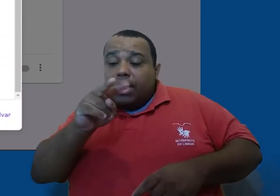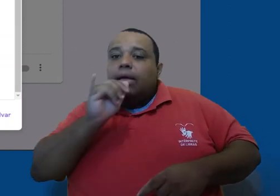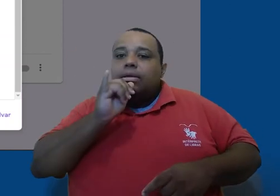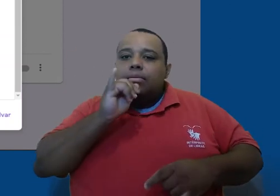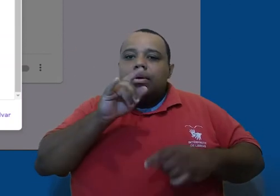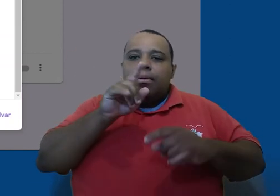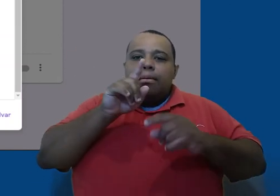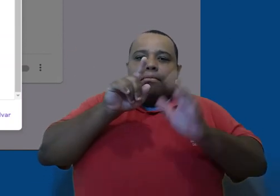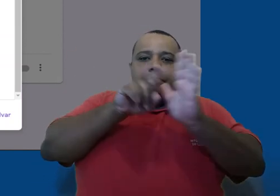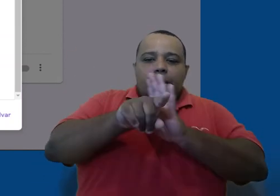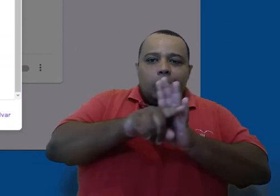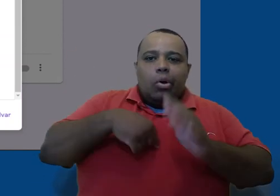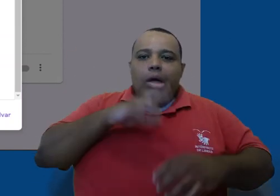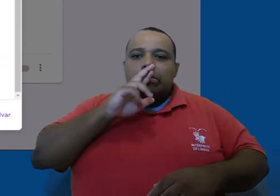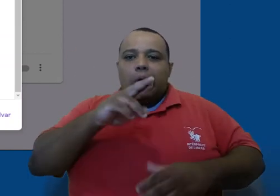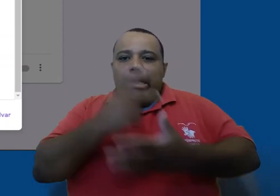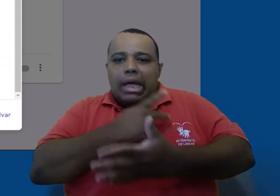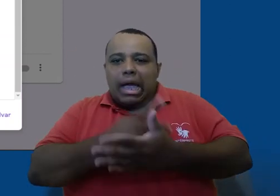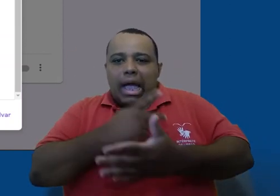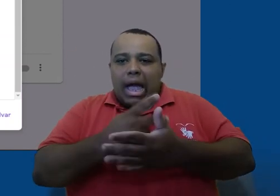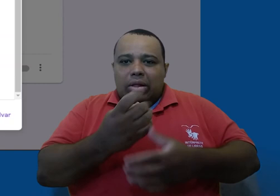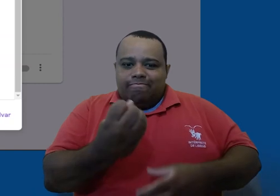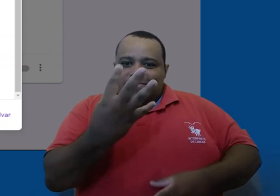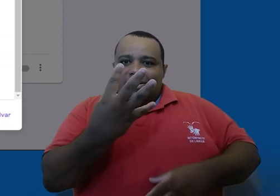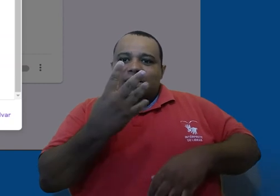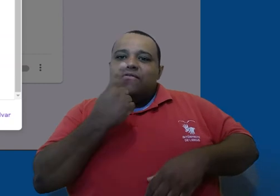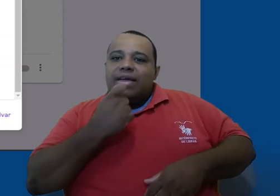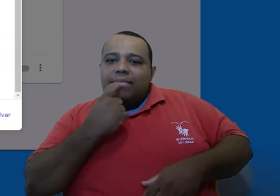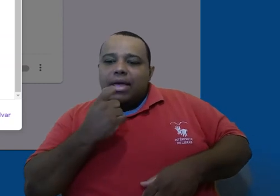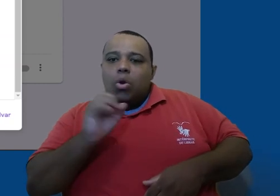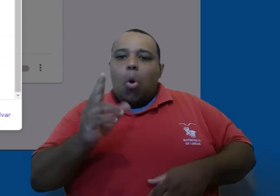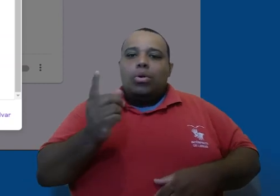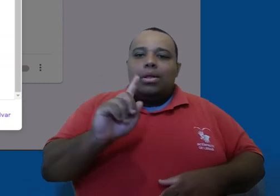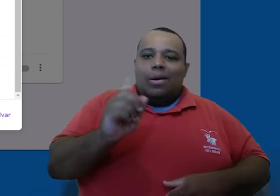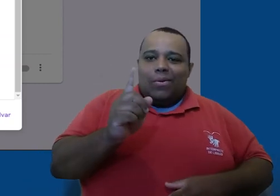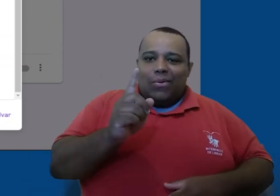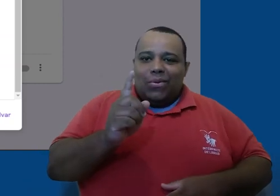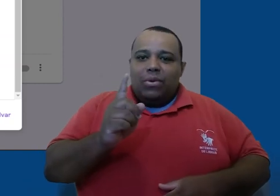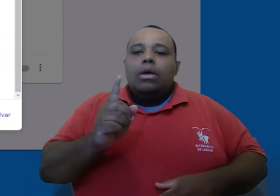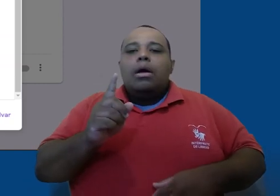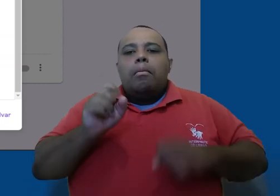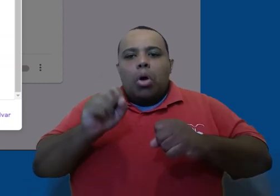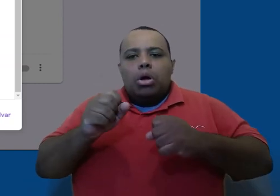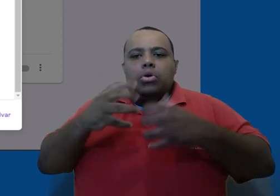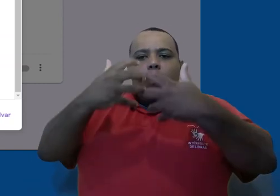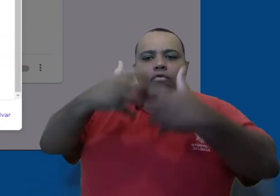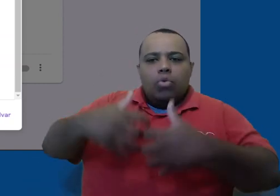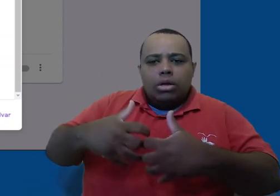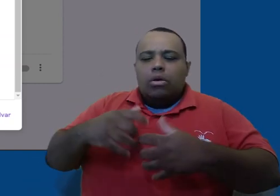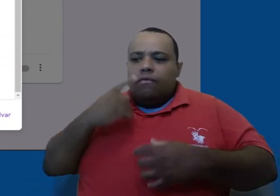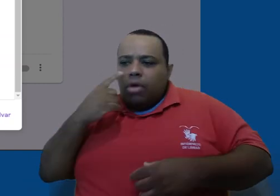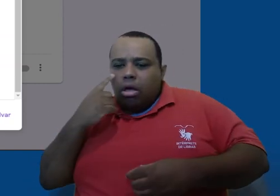se elas poderão identificar de cara as perguntas que responderam errado as perguntas que acertaram e os valores de cada questão